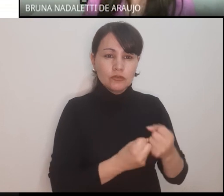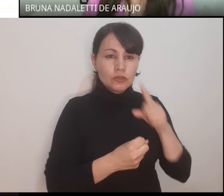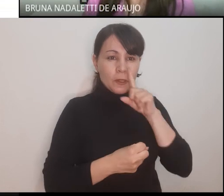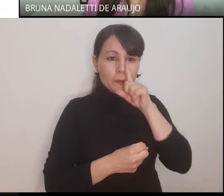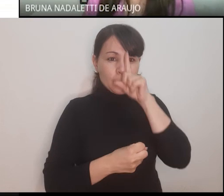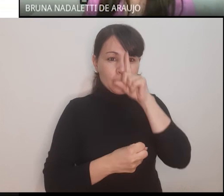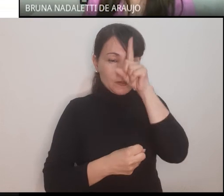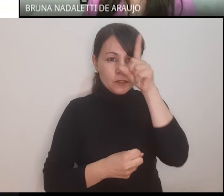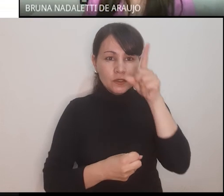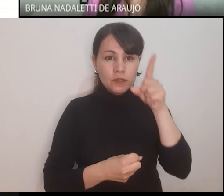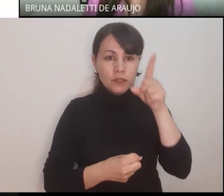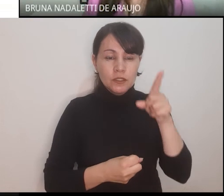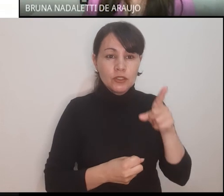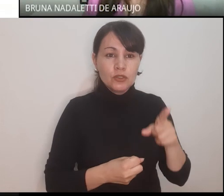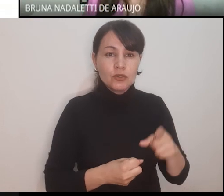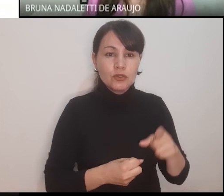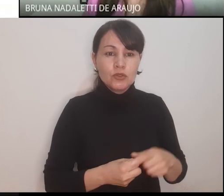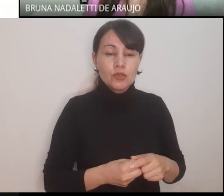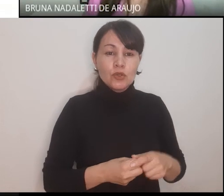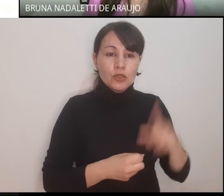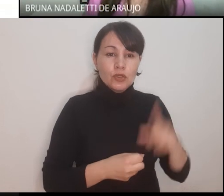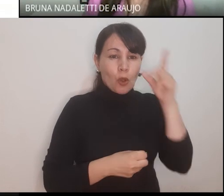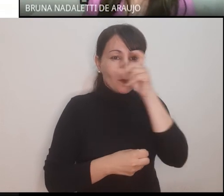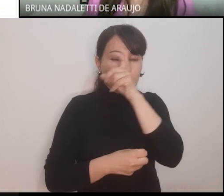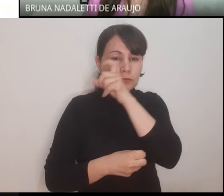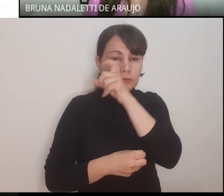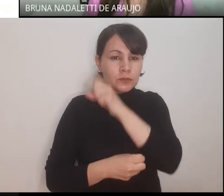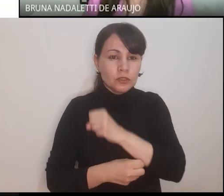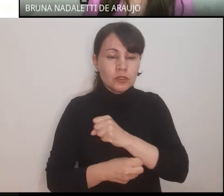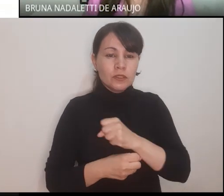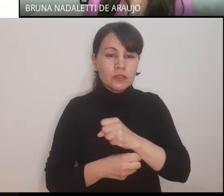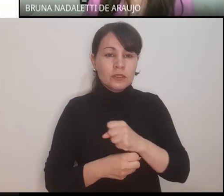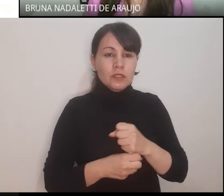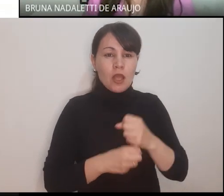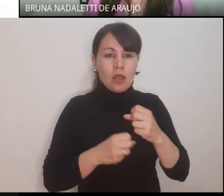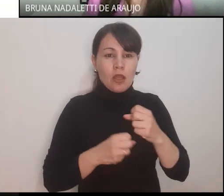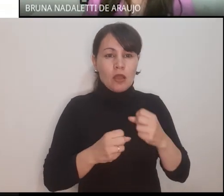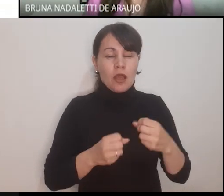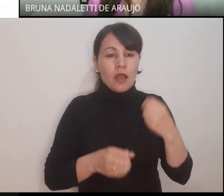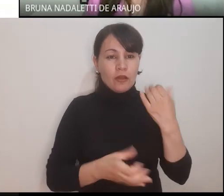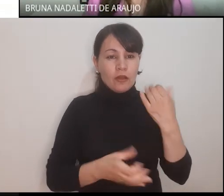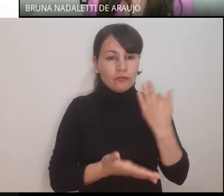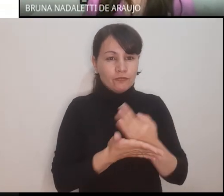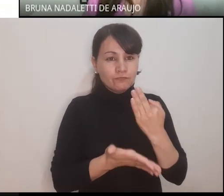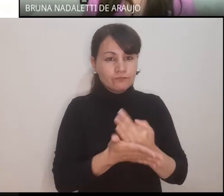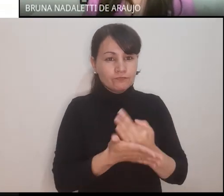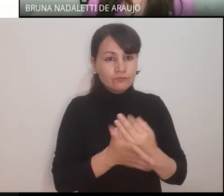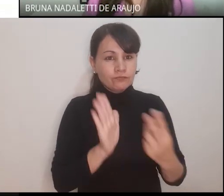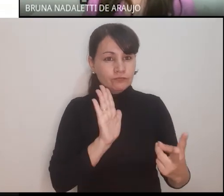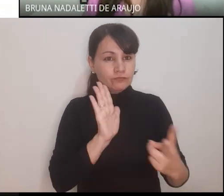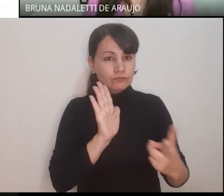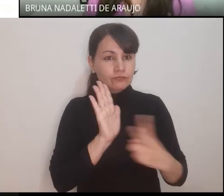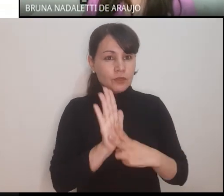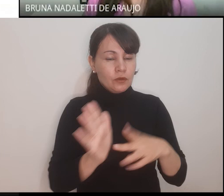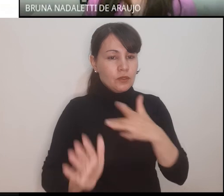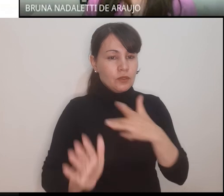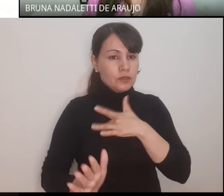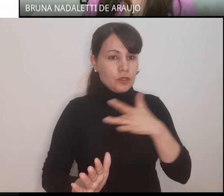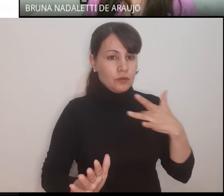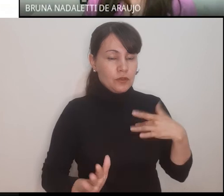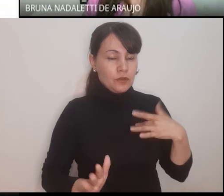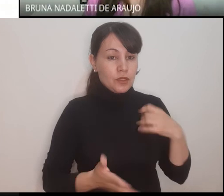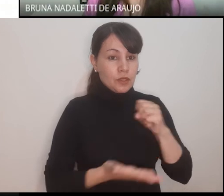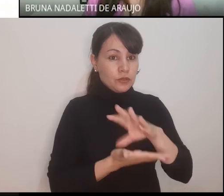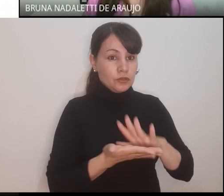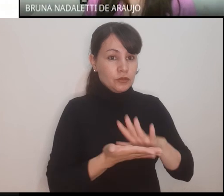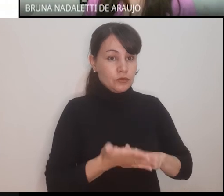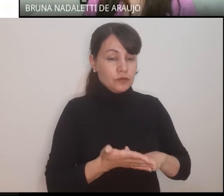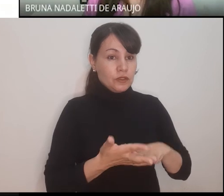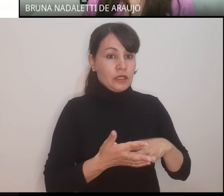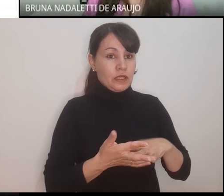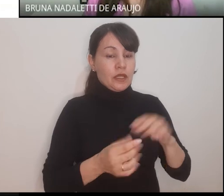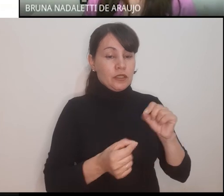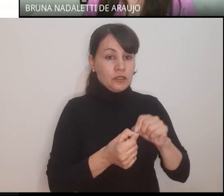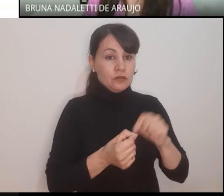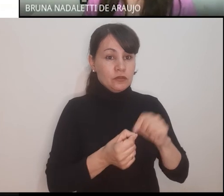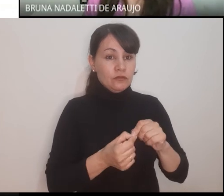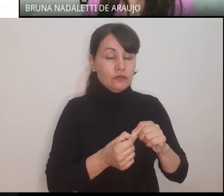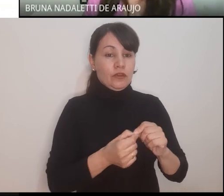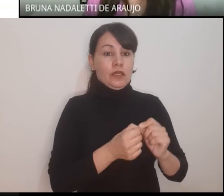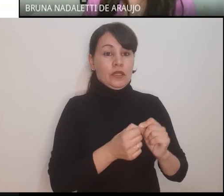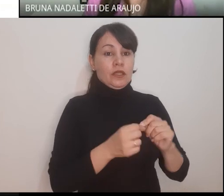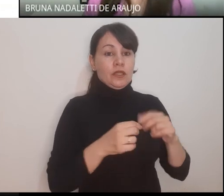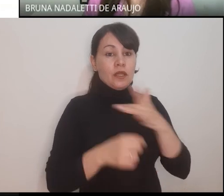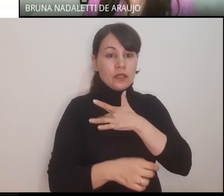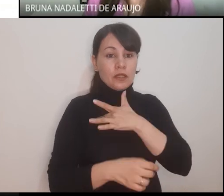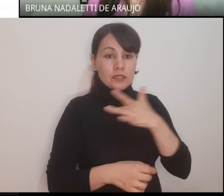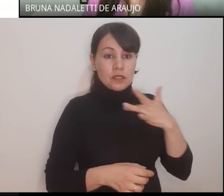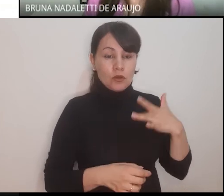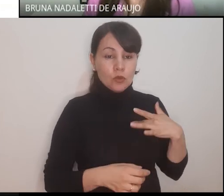de dano desnecessário associado à atenção à saúde. As atividades realizadas em serviços de saúde, elas